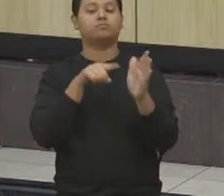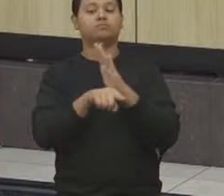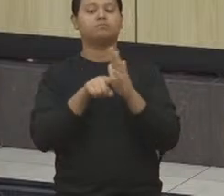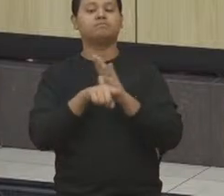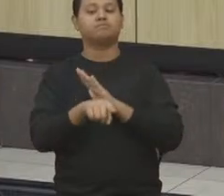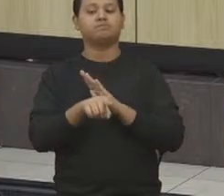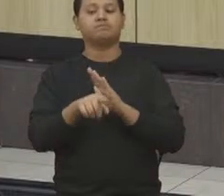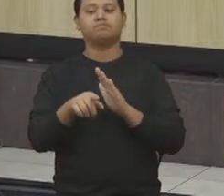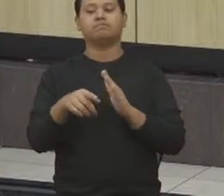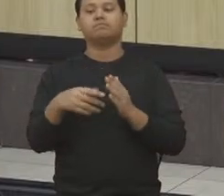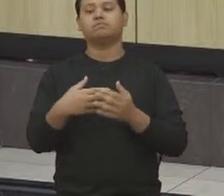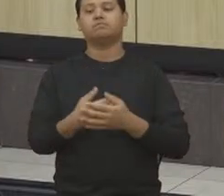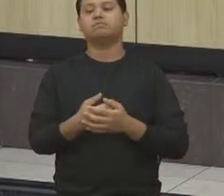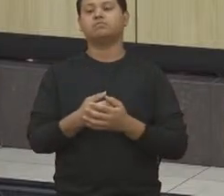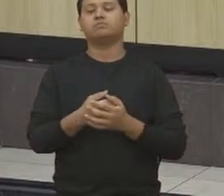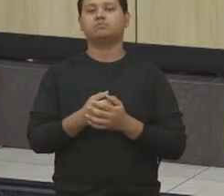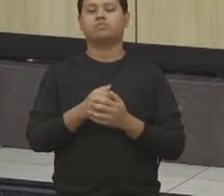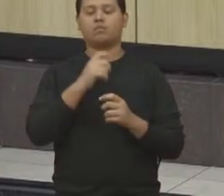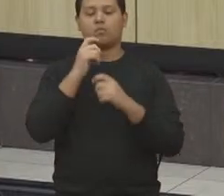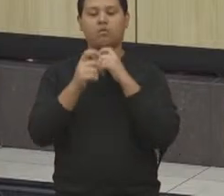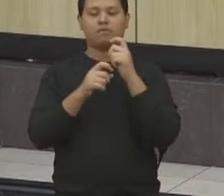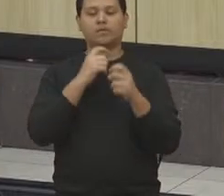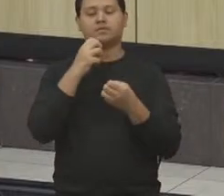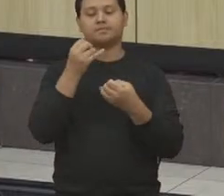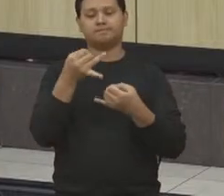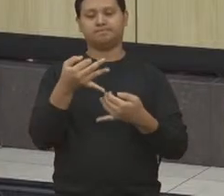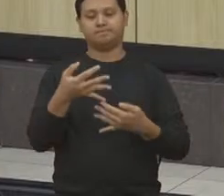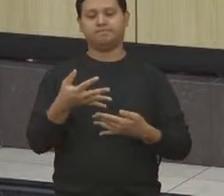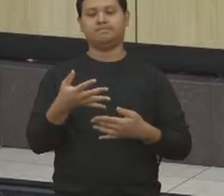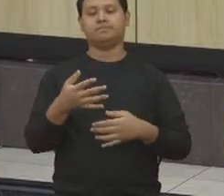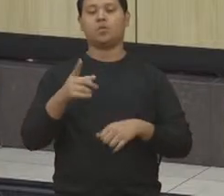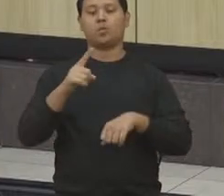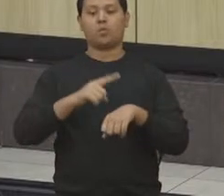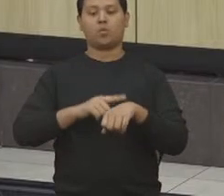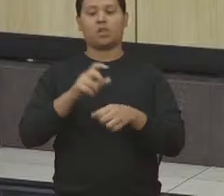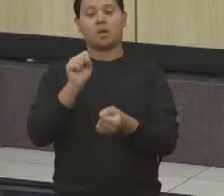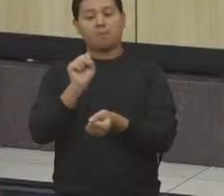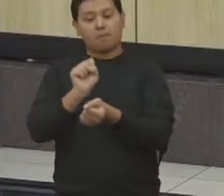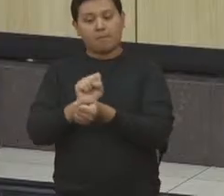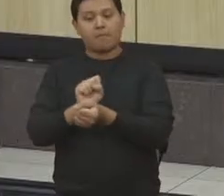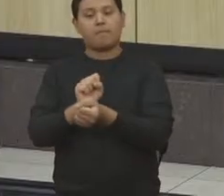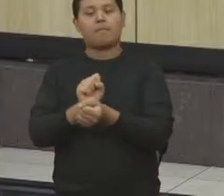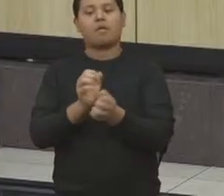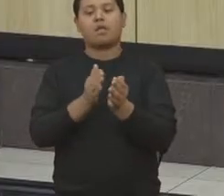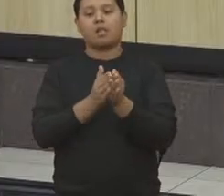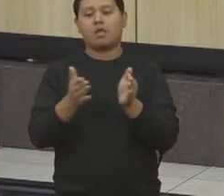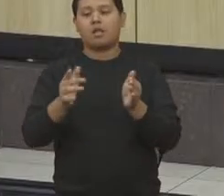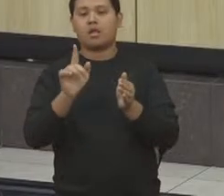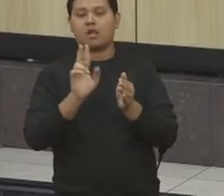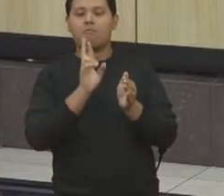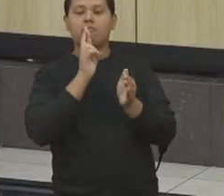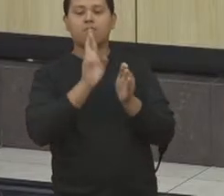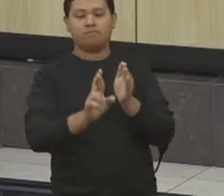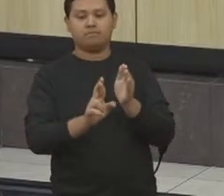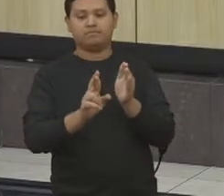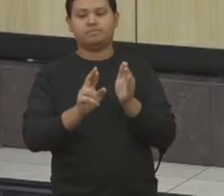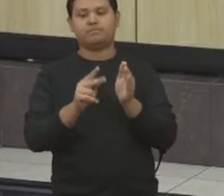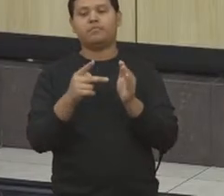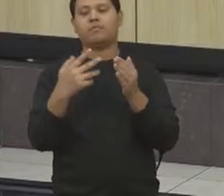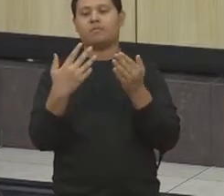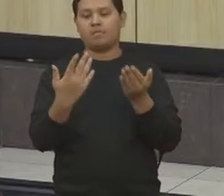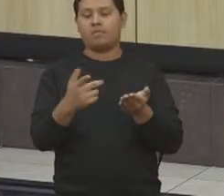para fazer perguntas e questionamentos, sendo o tempo interrompido durante a resposta.